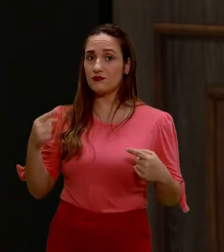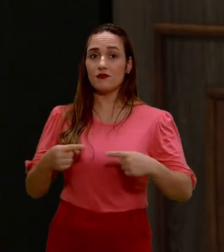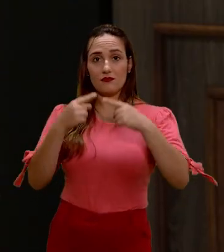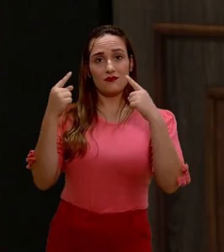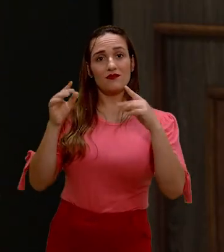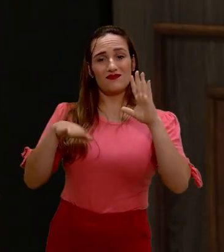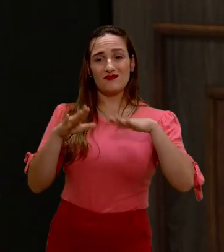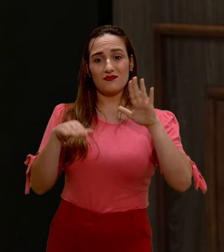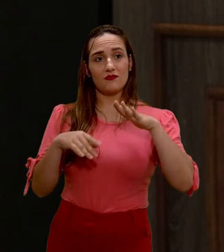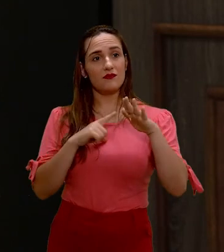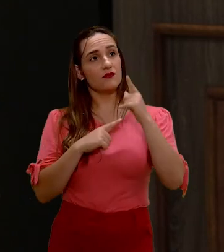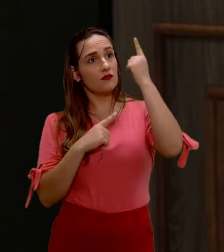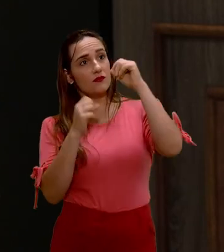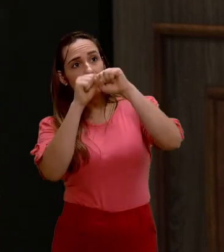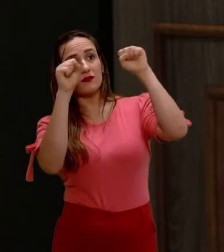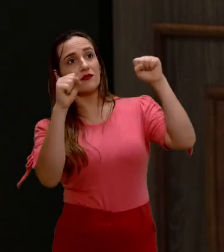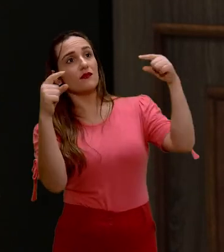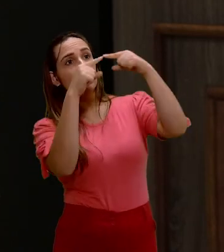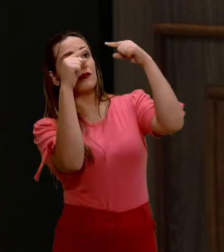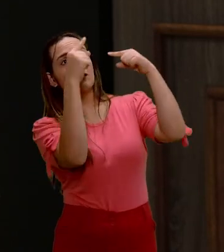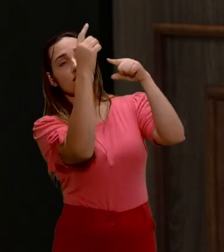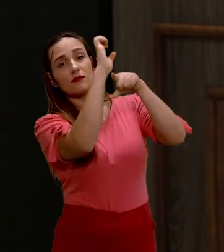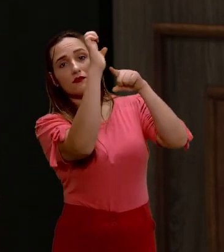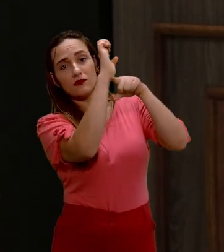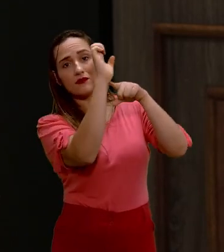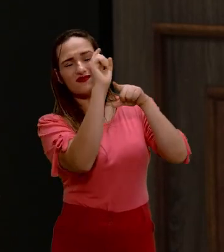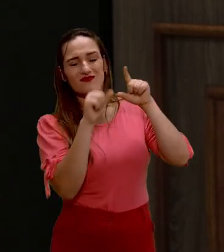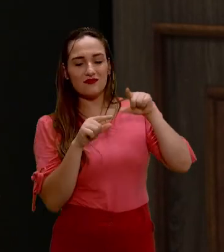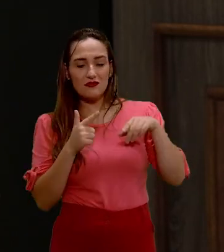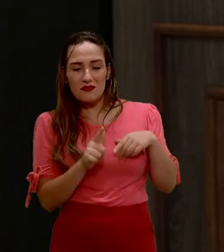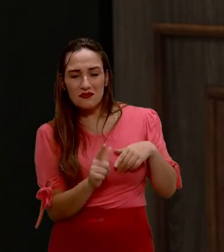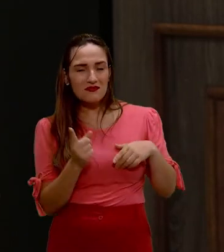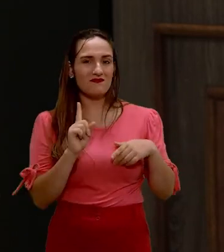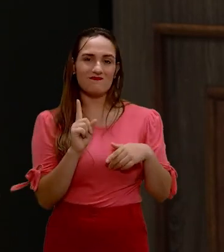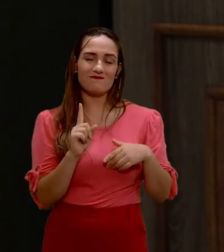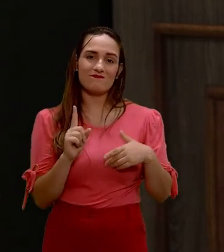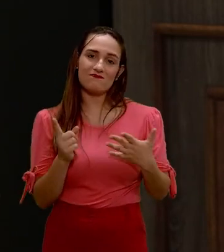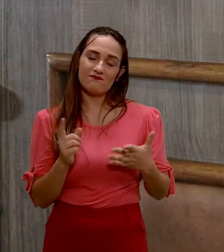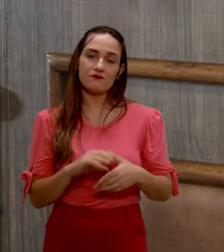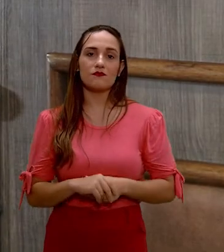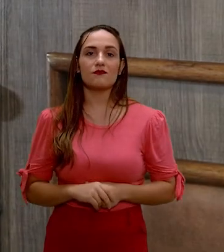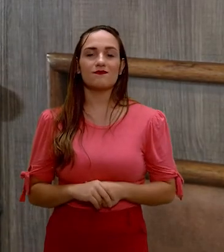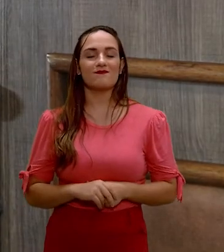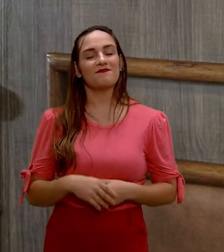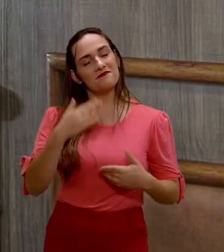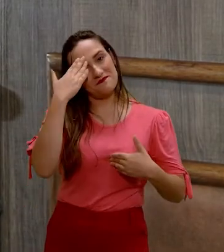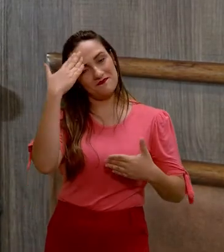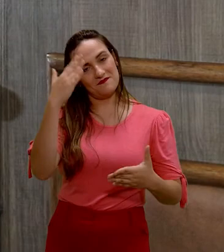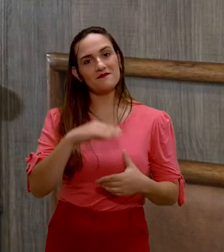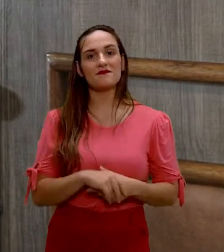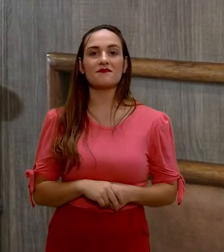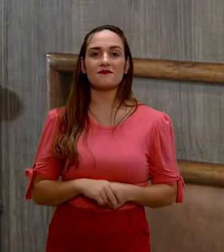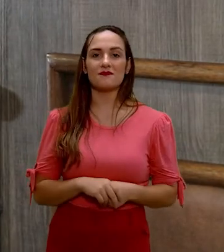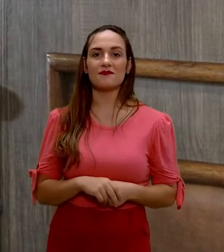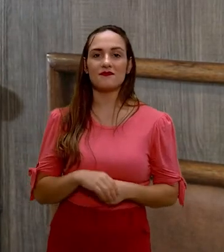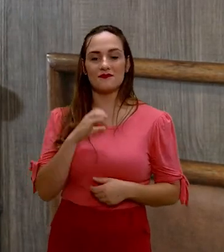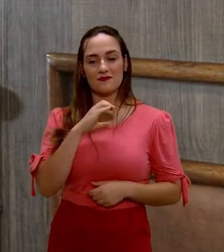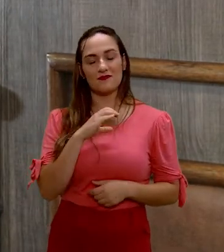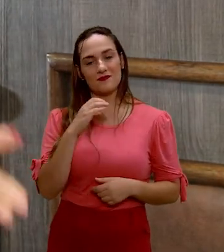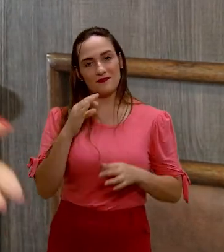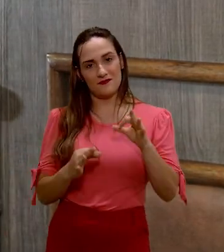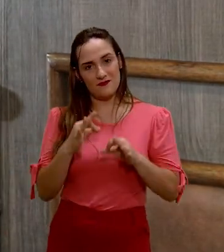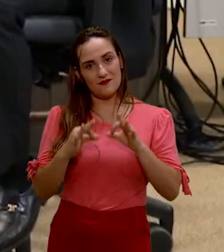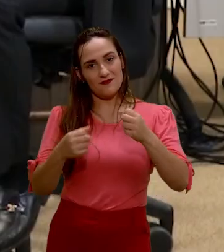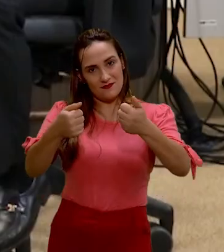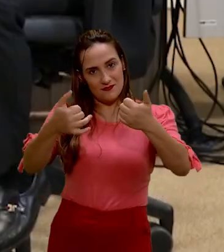às vezes ele não é perfeito para um determinado local, mas ele pode servir de inspiração. Obrigada, magistrado, por trazer a CPE